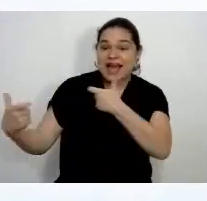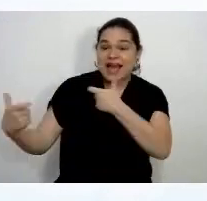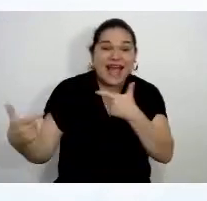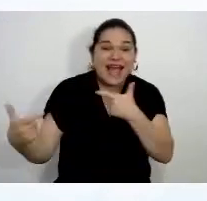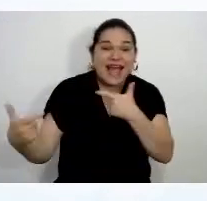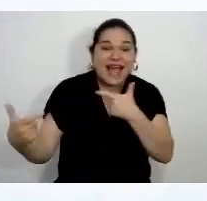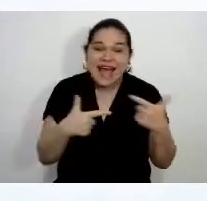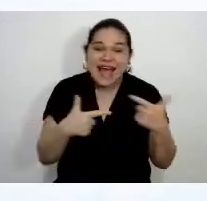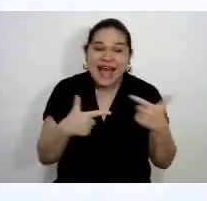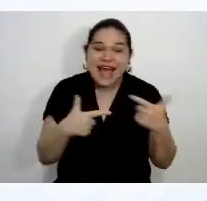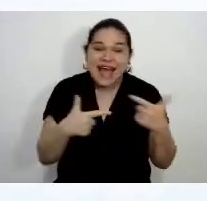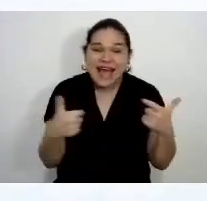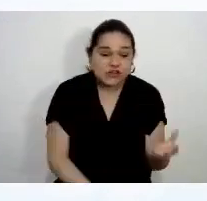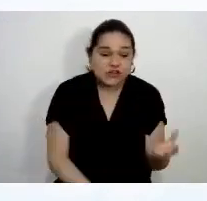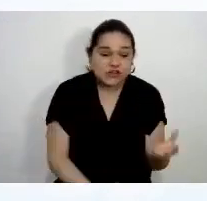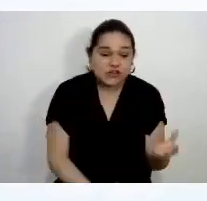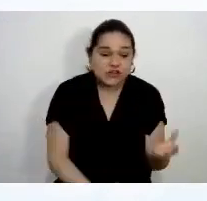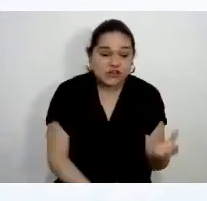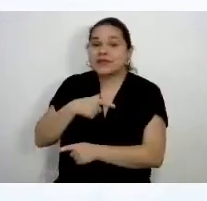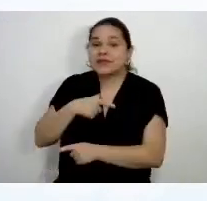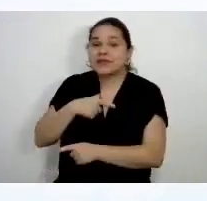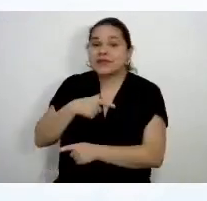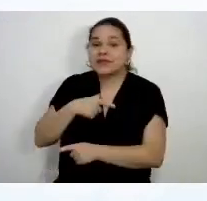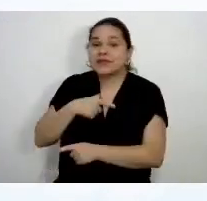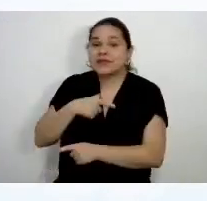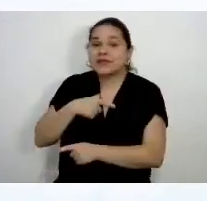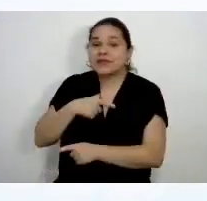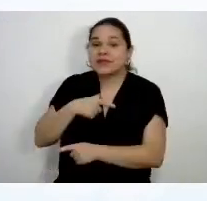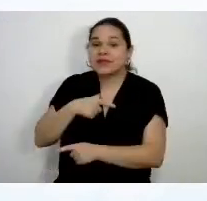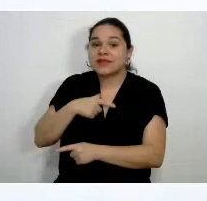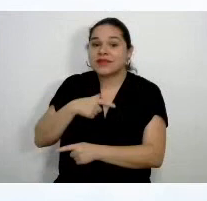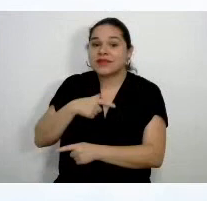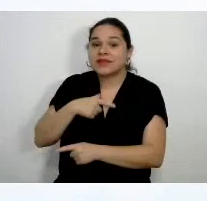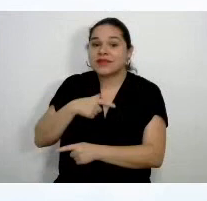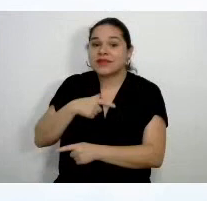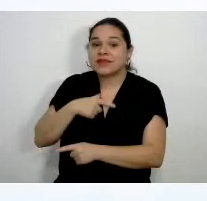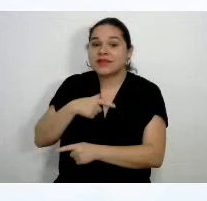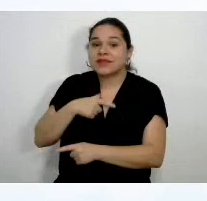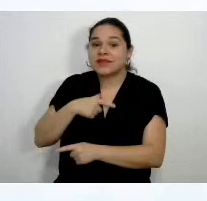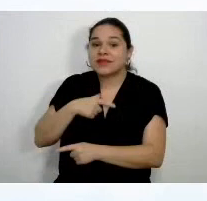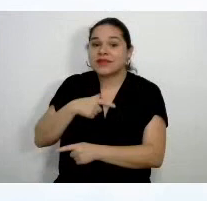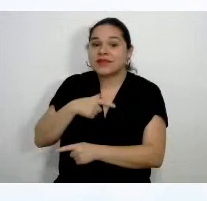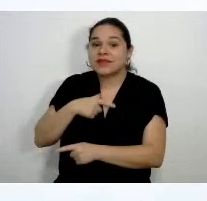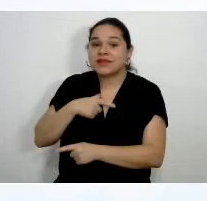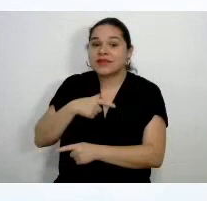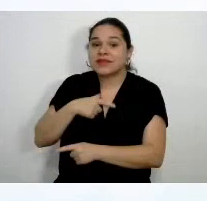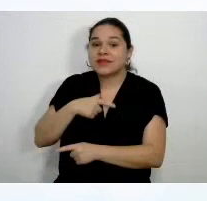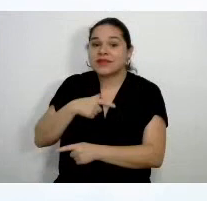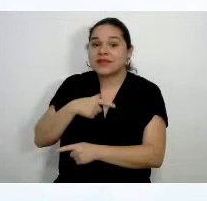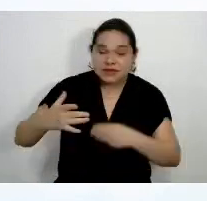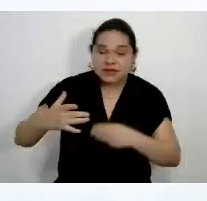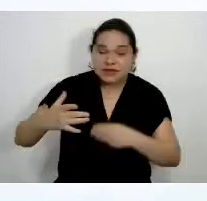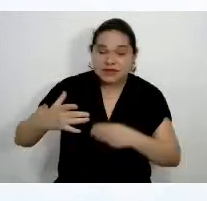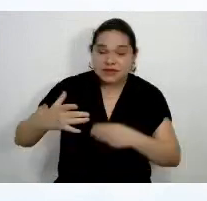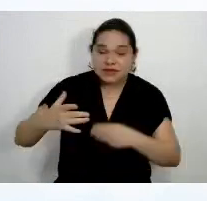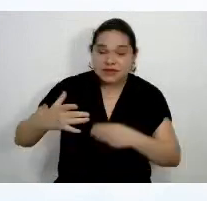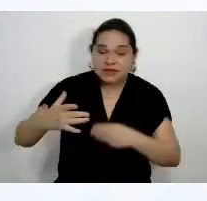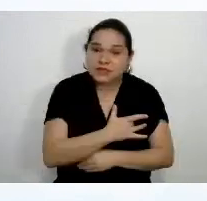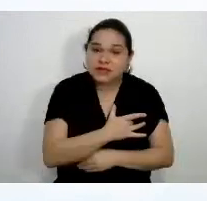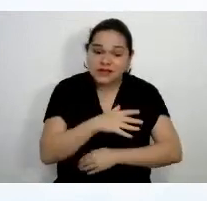governamental. Não se fala nisso. O Não. Ministério da Saúde, em plena pandemia, com 170...